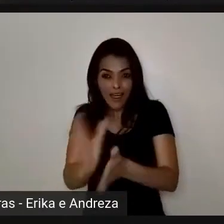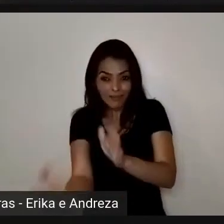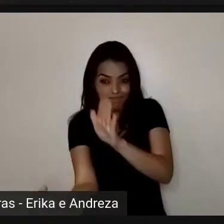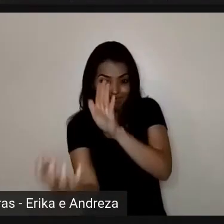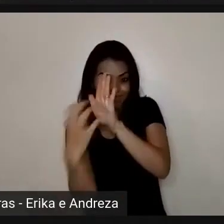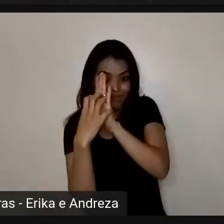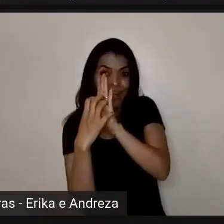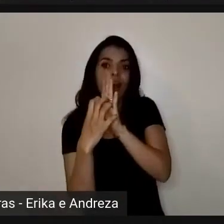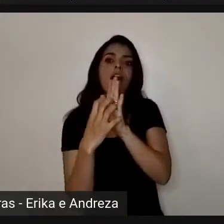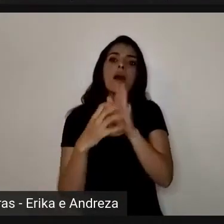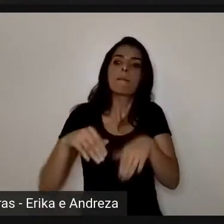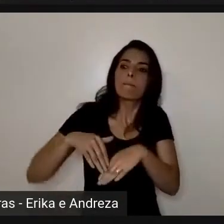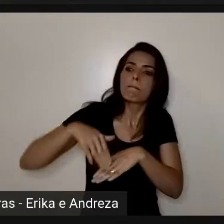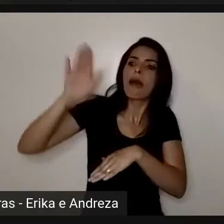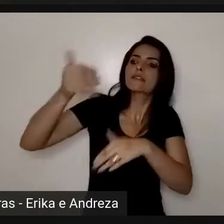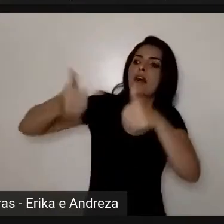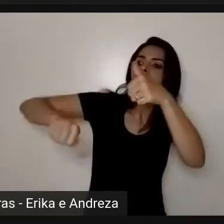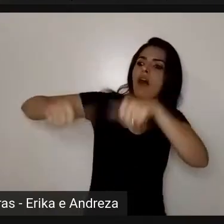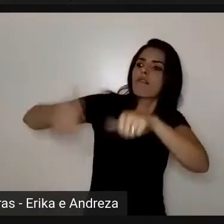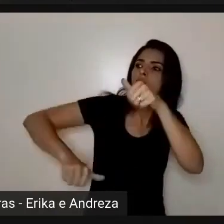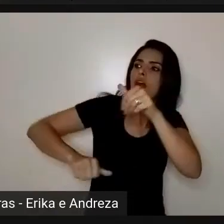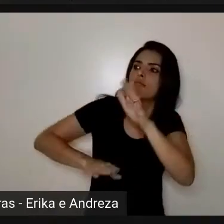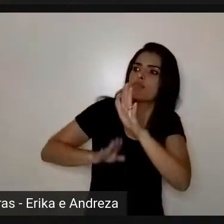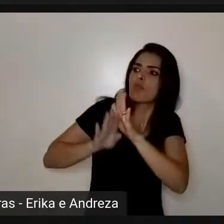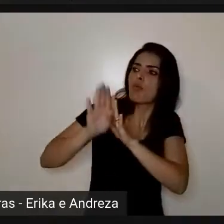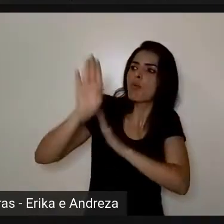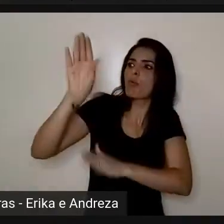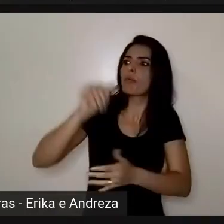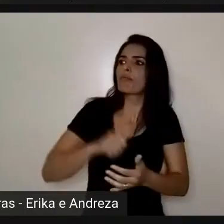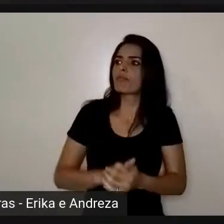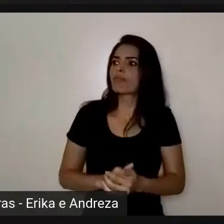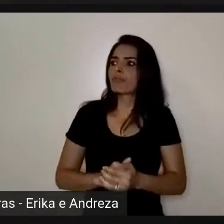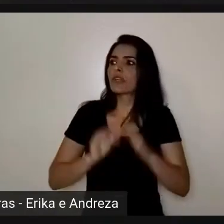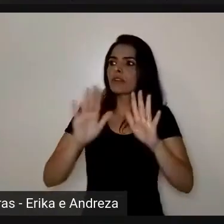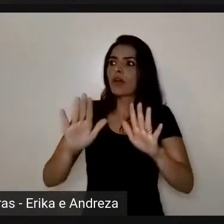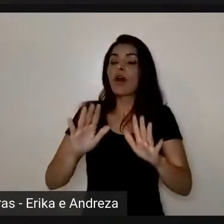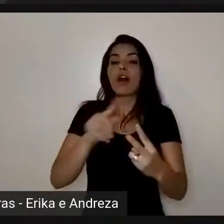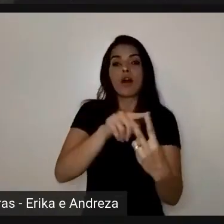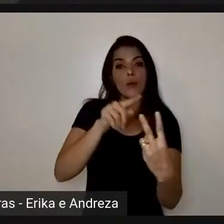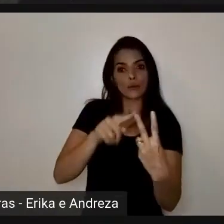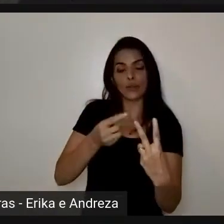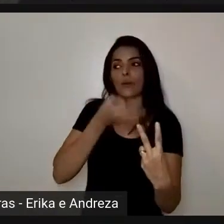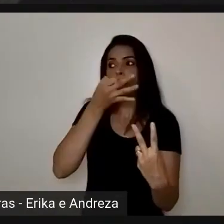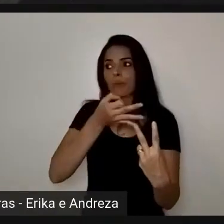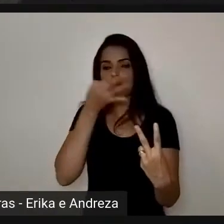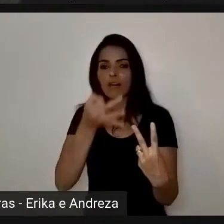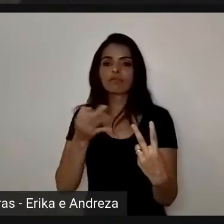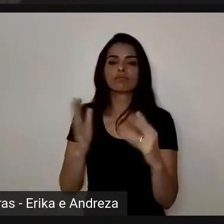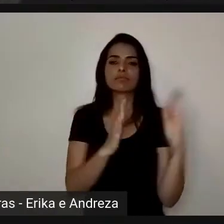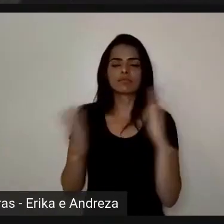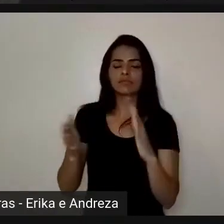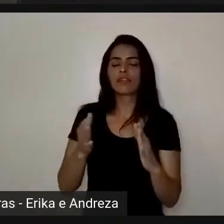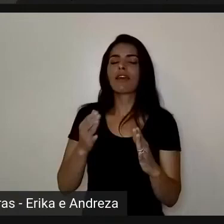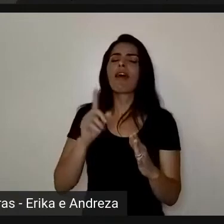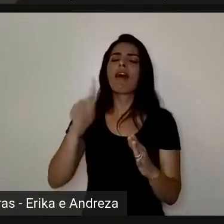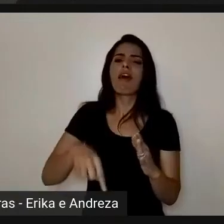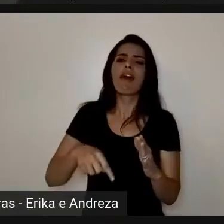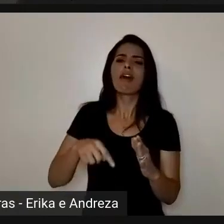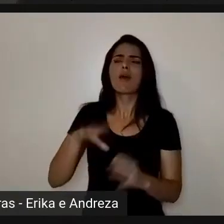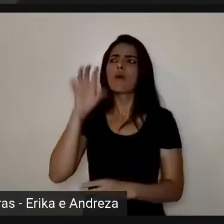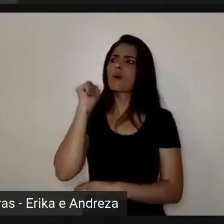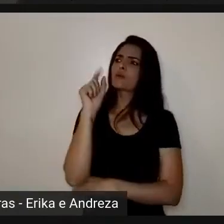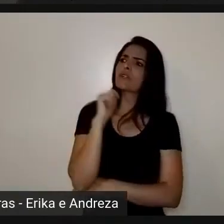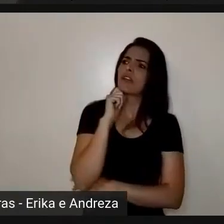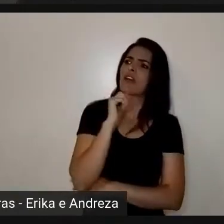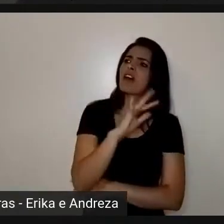ouço de crítica e de elogio? Porque eu vou passar para a visão dos dois. Em termos de crítica, eu ouço o seguinte: isso vai gerar um